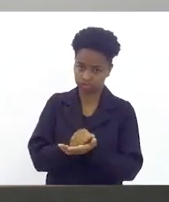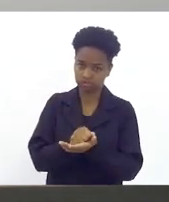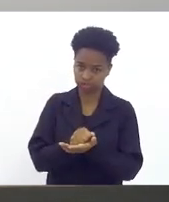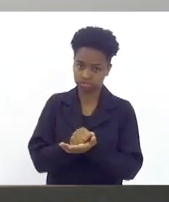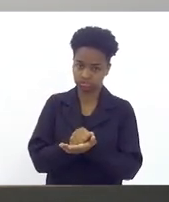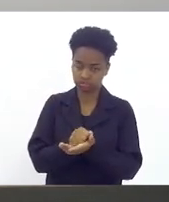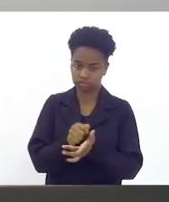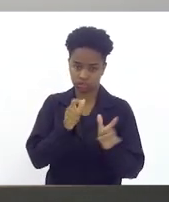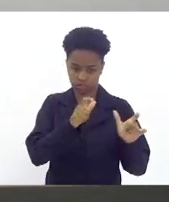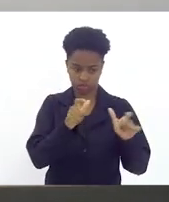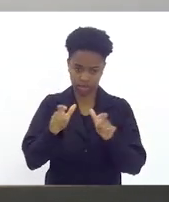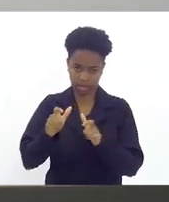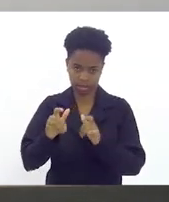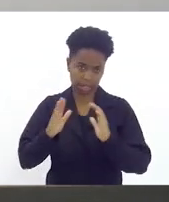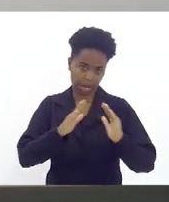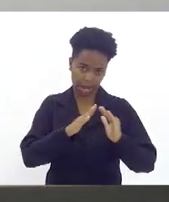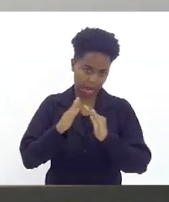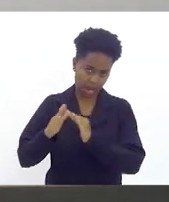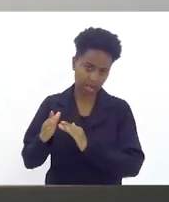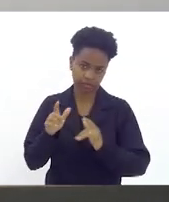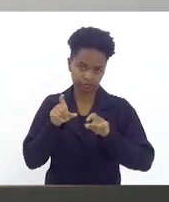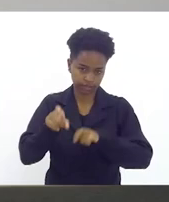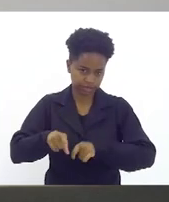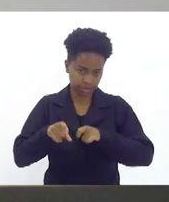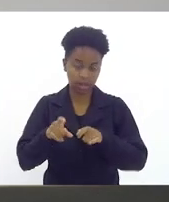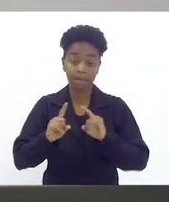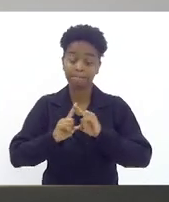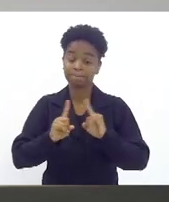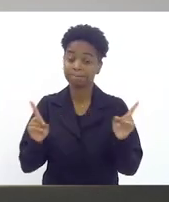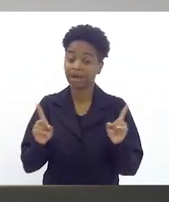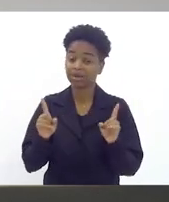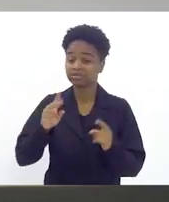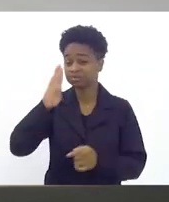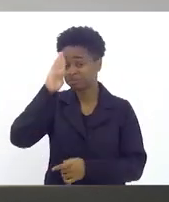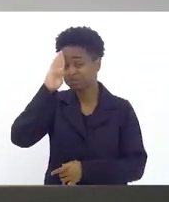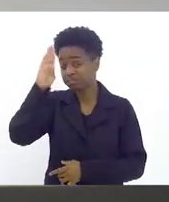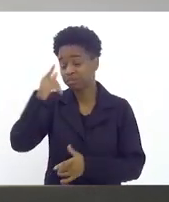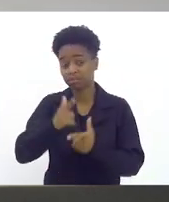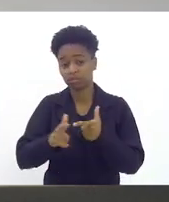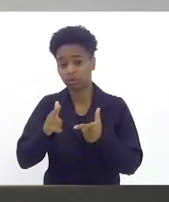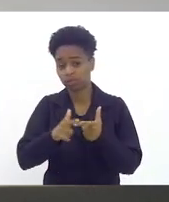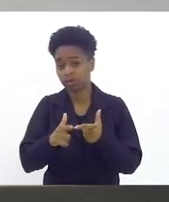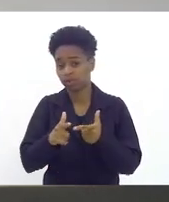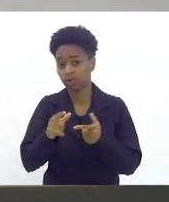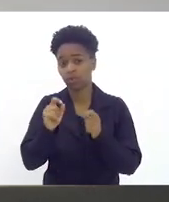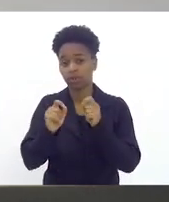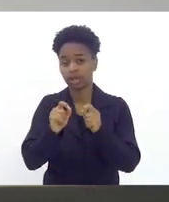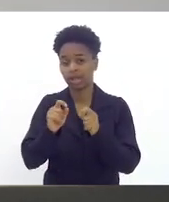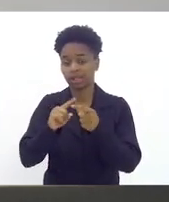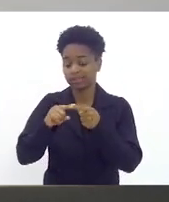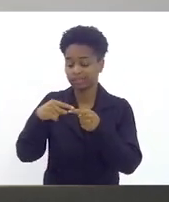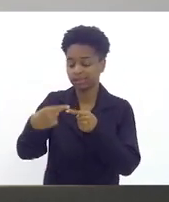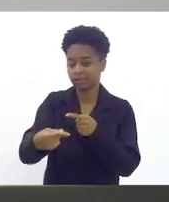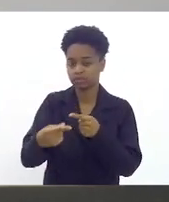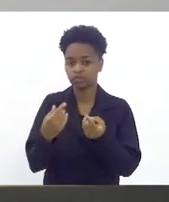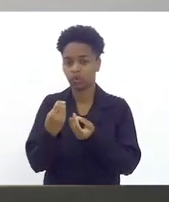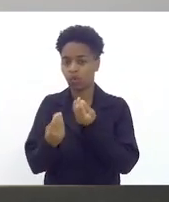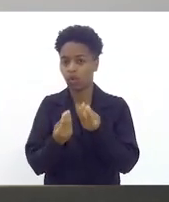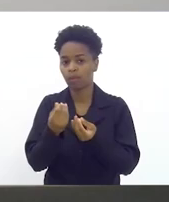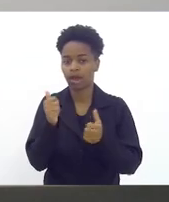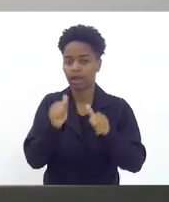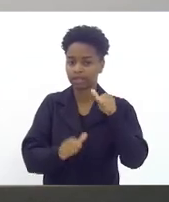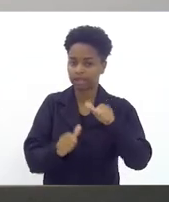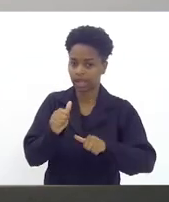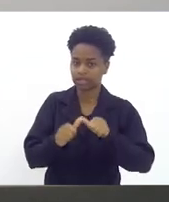cadastrados quase a totalidade dos imóveis mas A grande questão é justamente Né tava subsequente A análise e validação